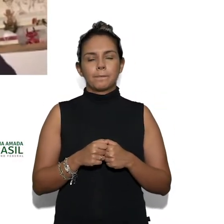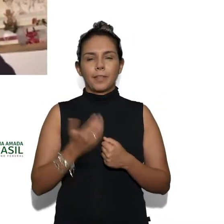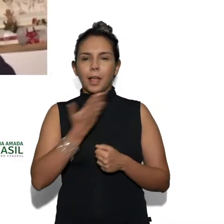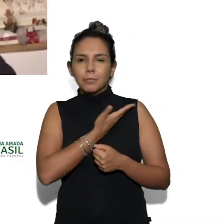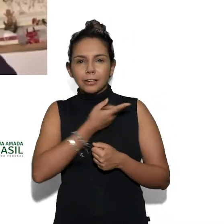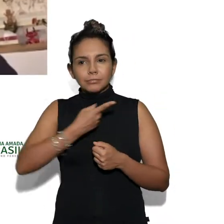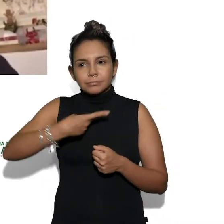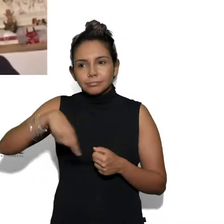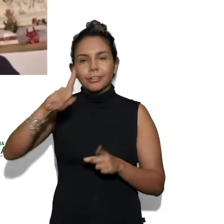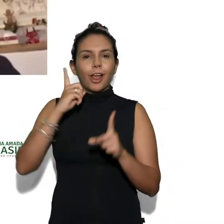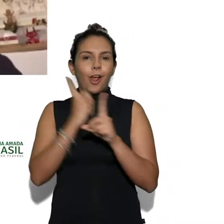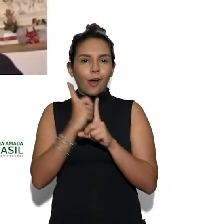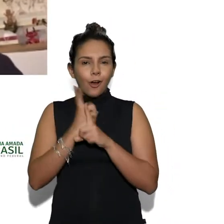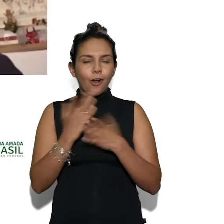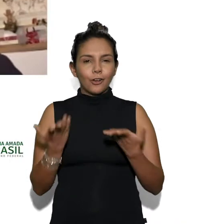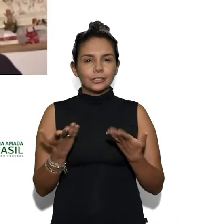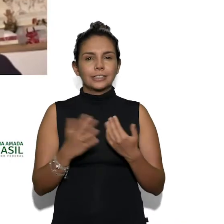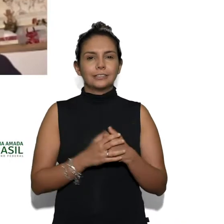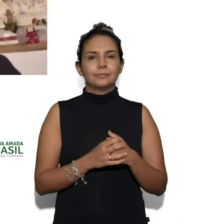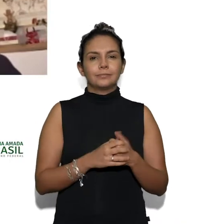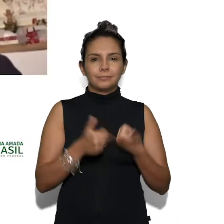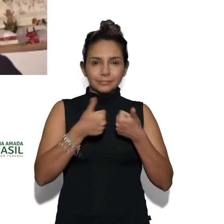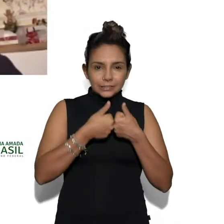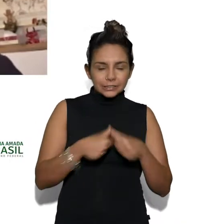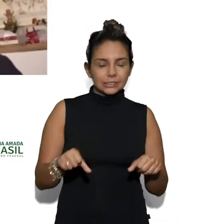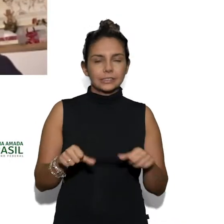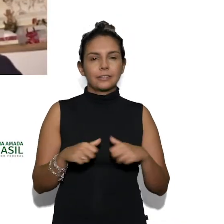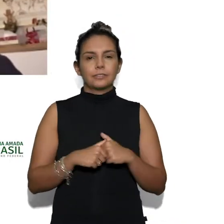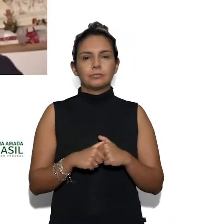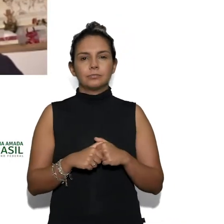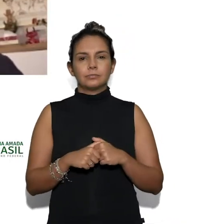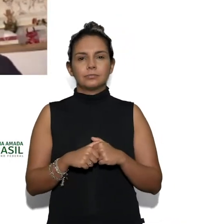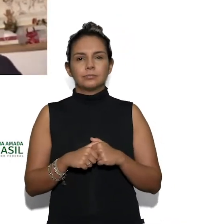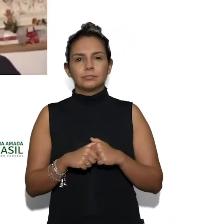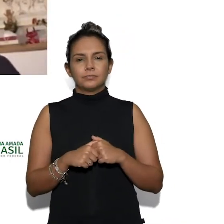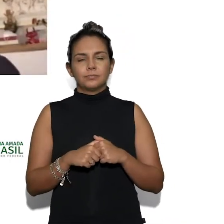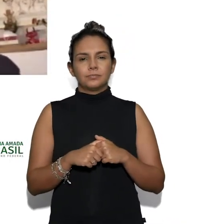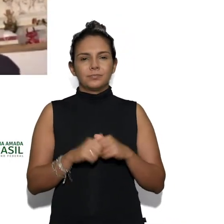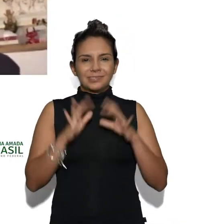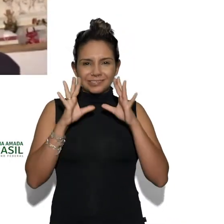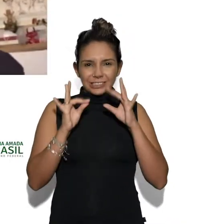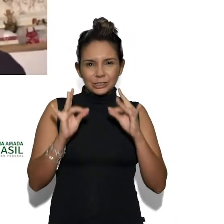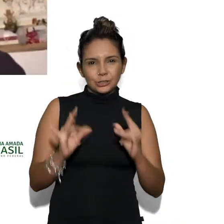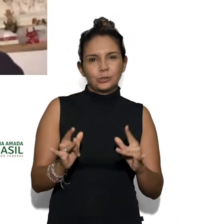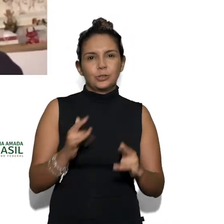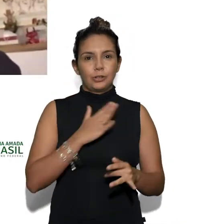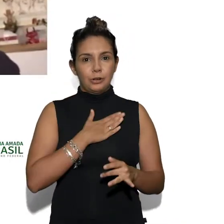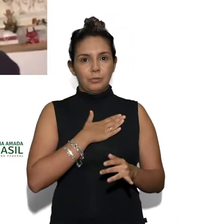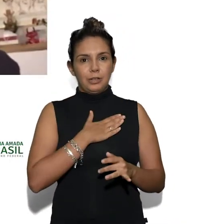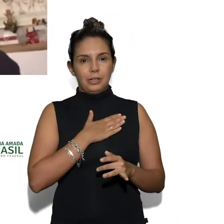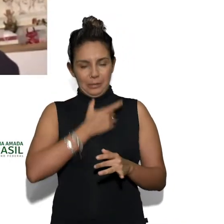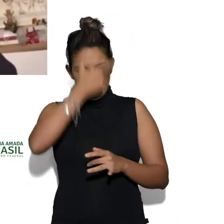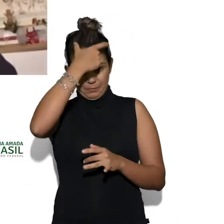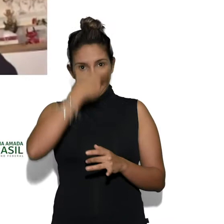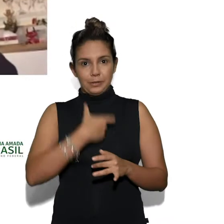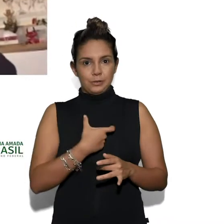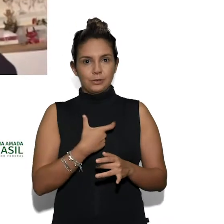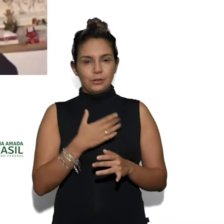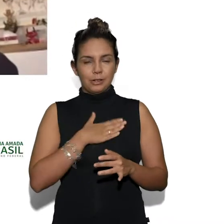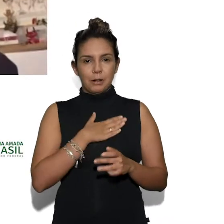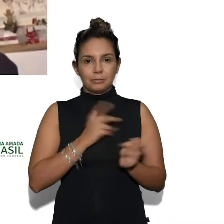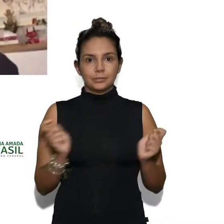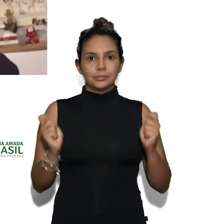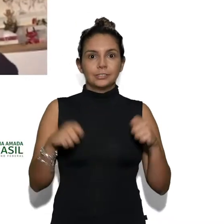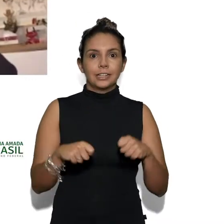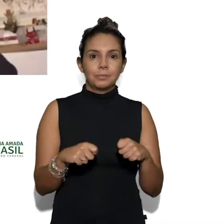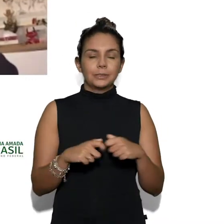pelos amigos, digamos assim, estava de algum modo destruindo a minha pessoa, assim, destruindo a